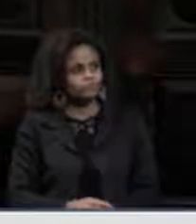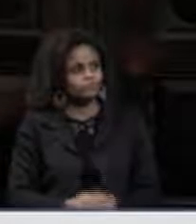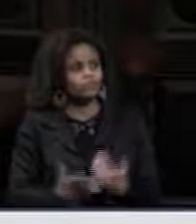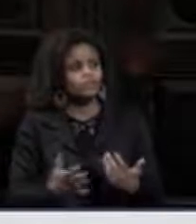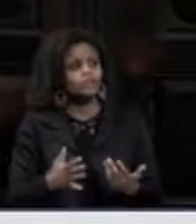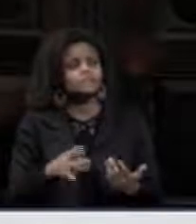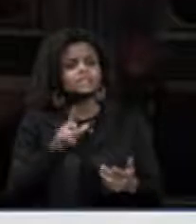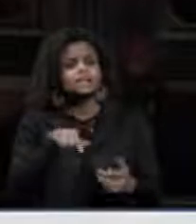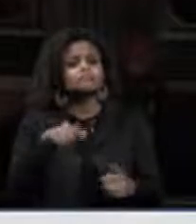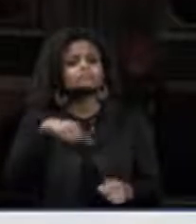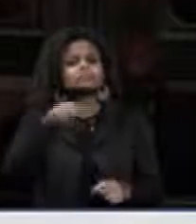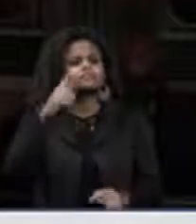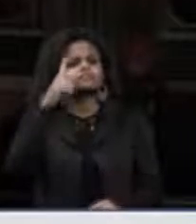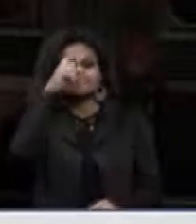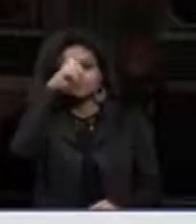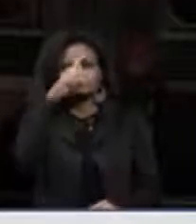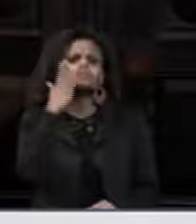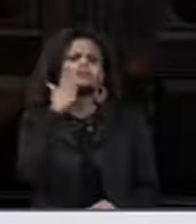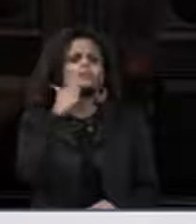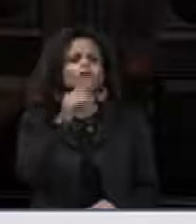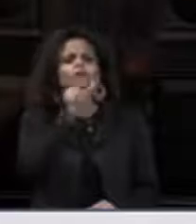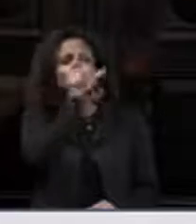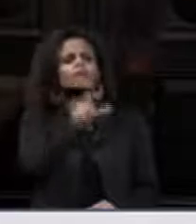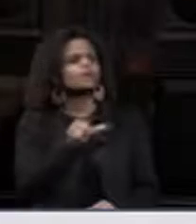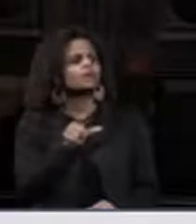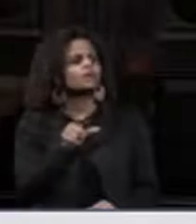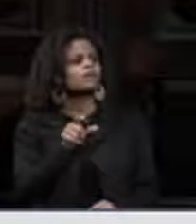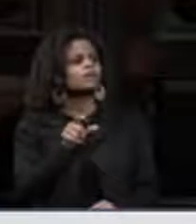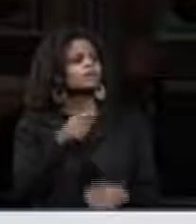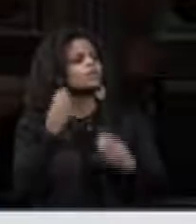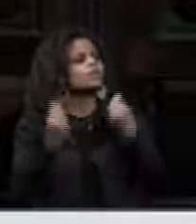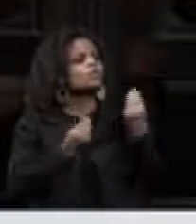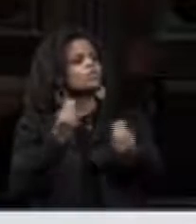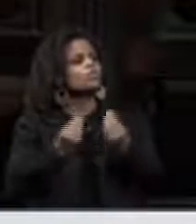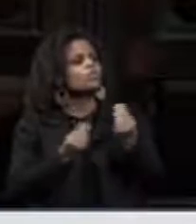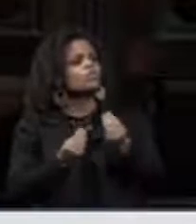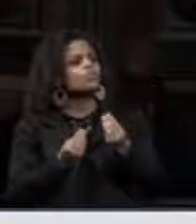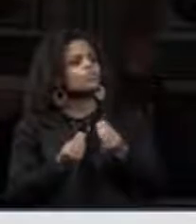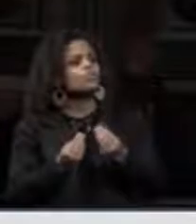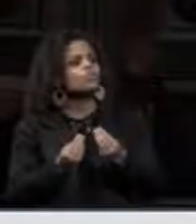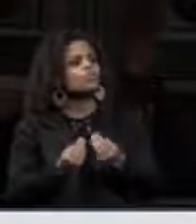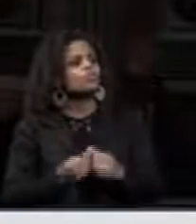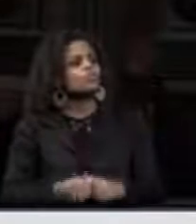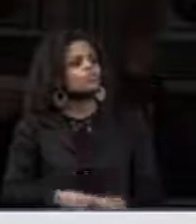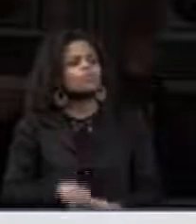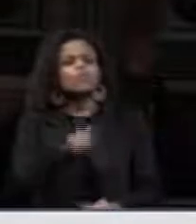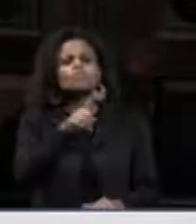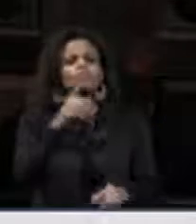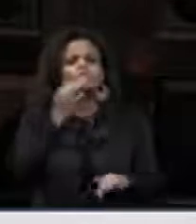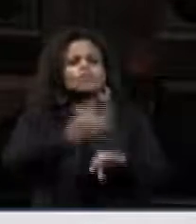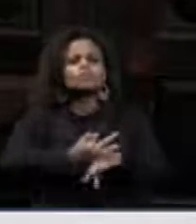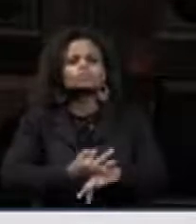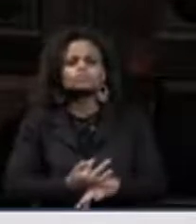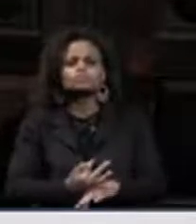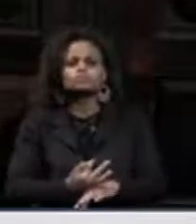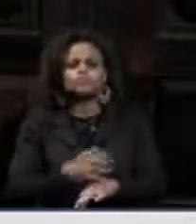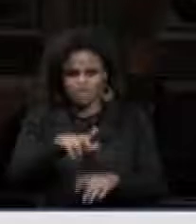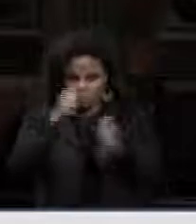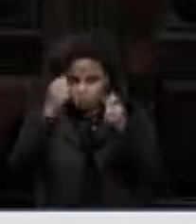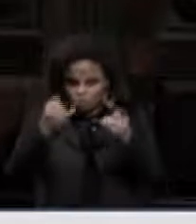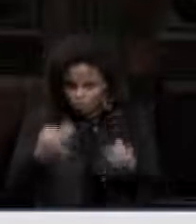certa dificuldade de saber como que ou foi a justificativa, se houve